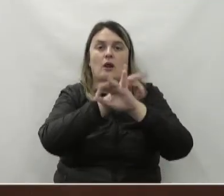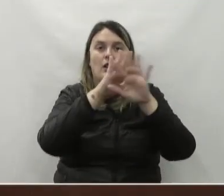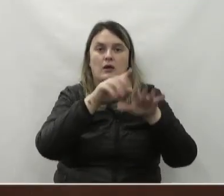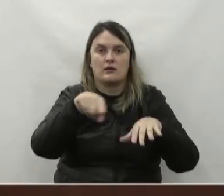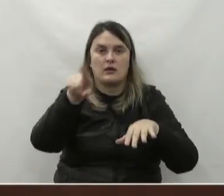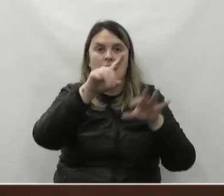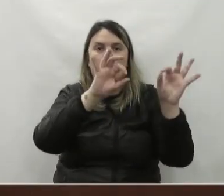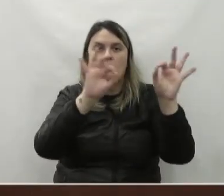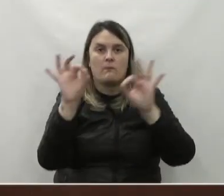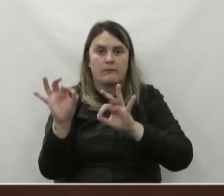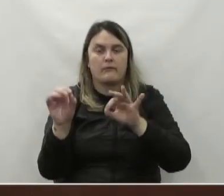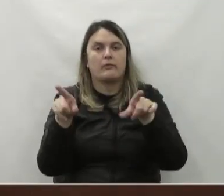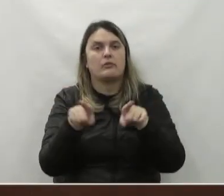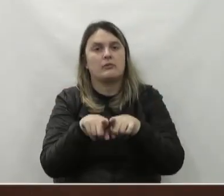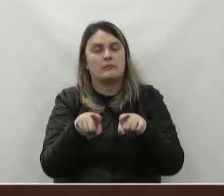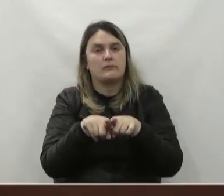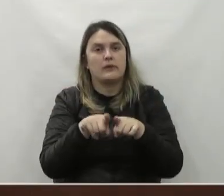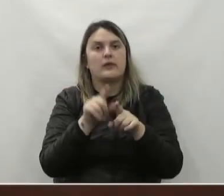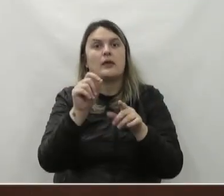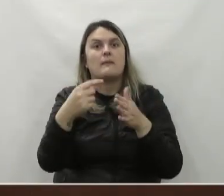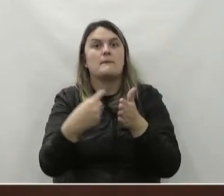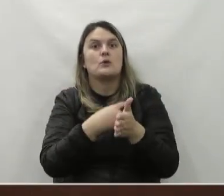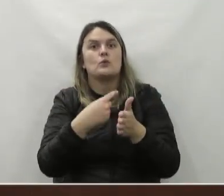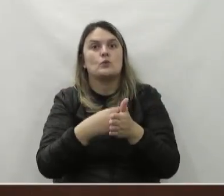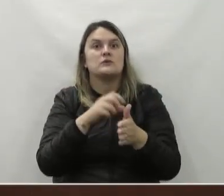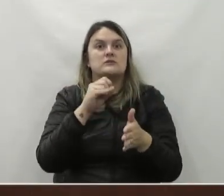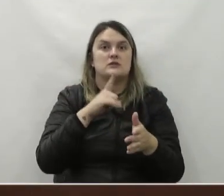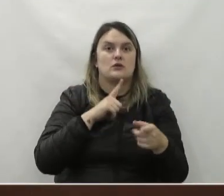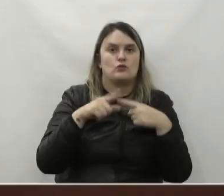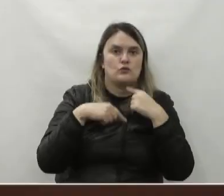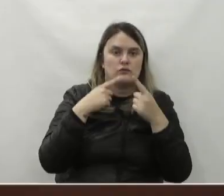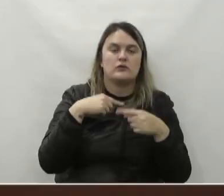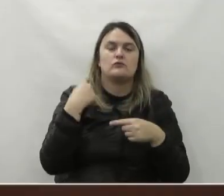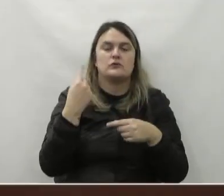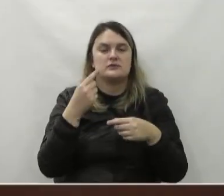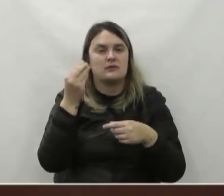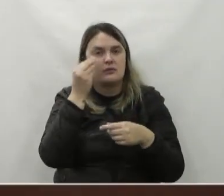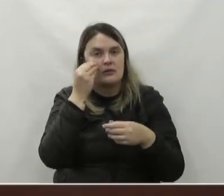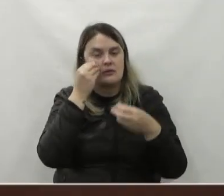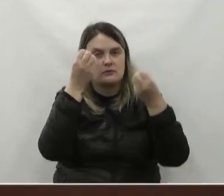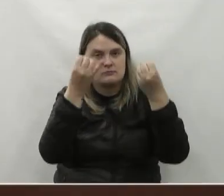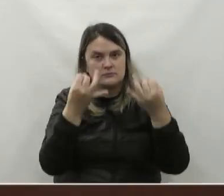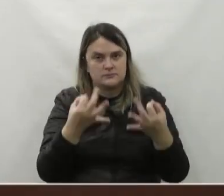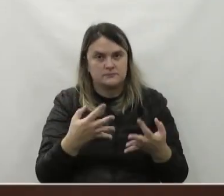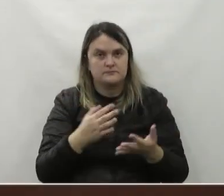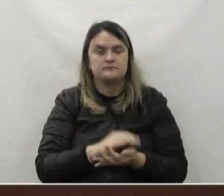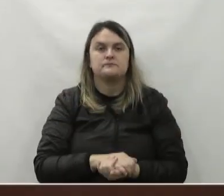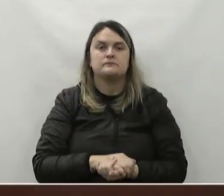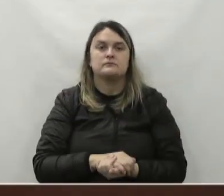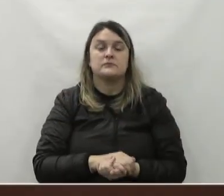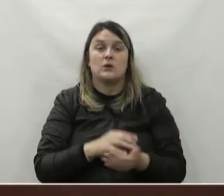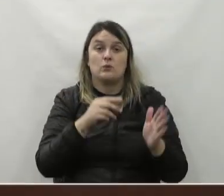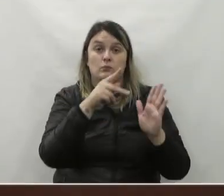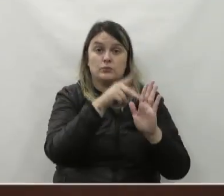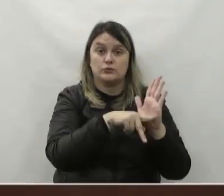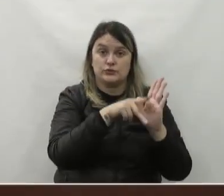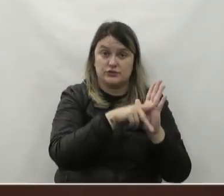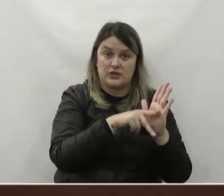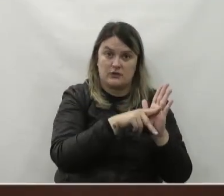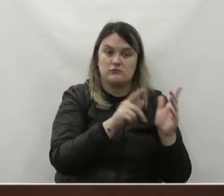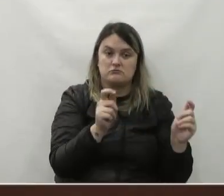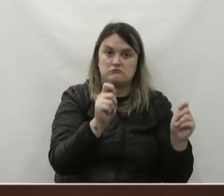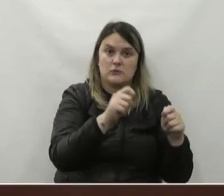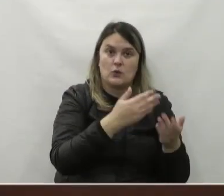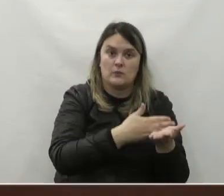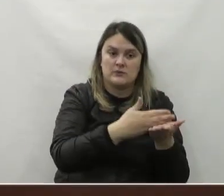que nos acompanham, a todos que nos questionam. Então, por fim, a ordem, né, o projeto que autoriza a ordem